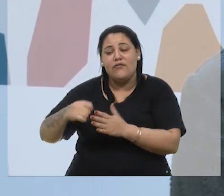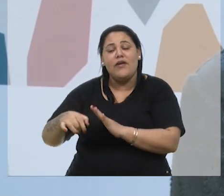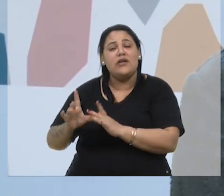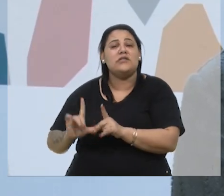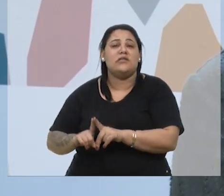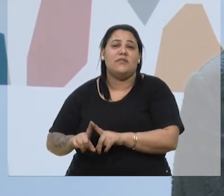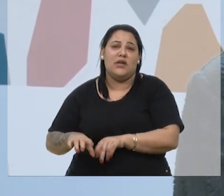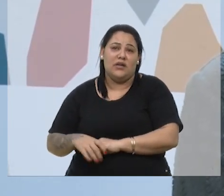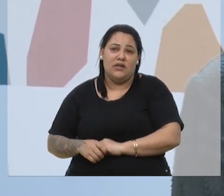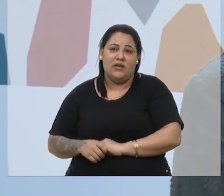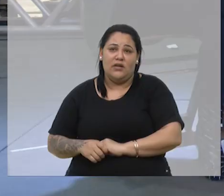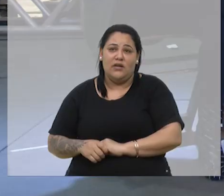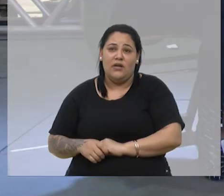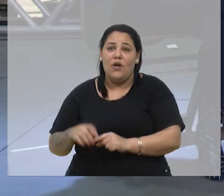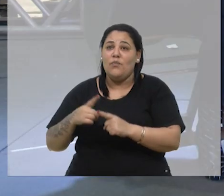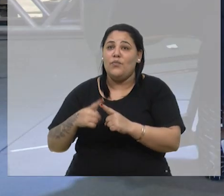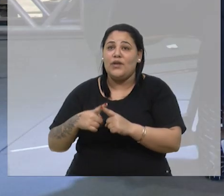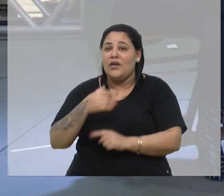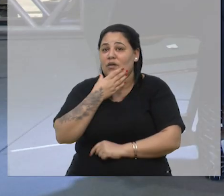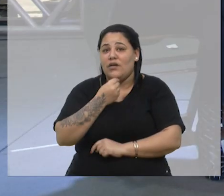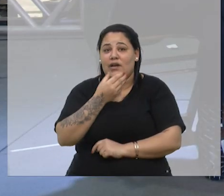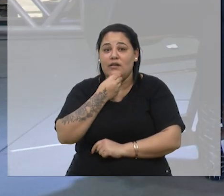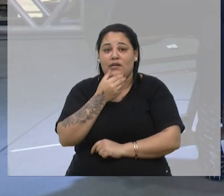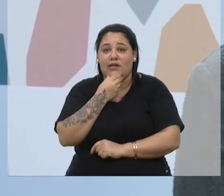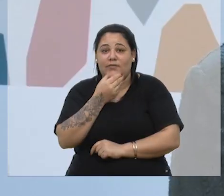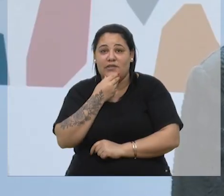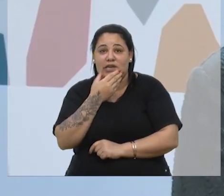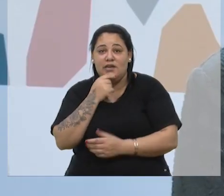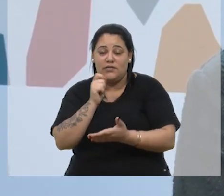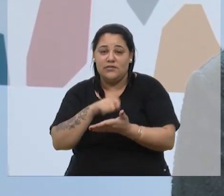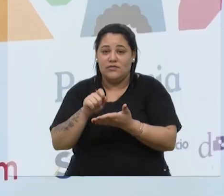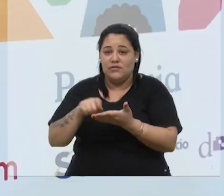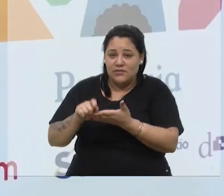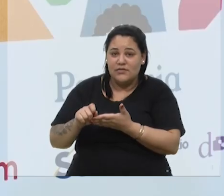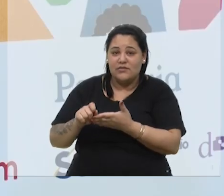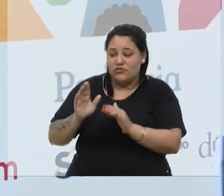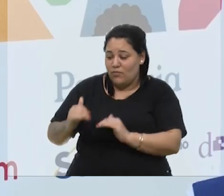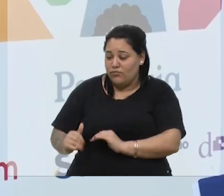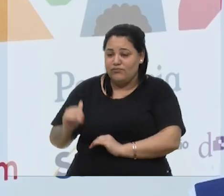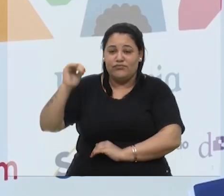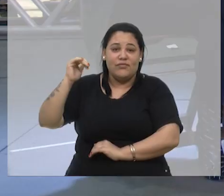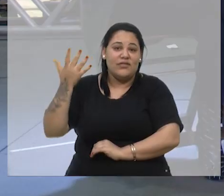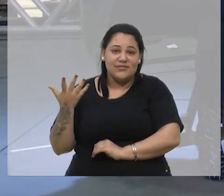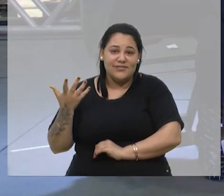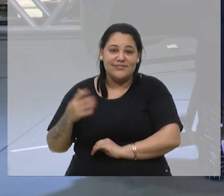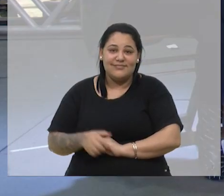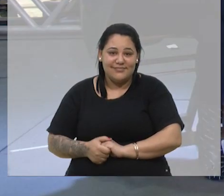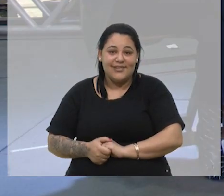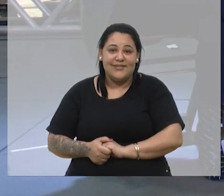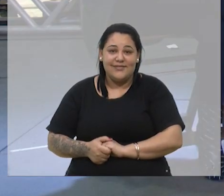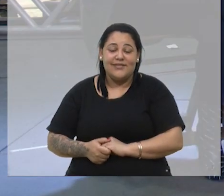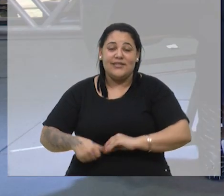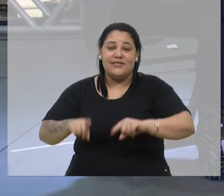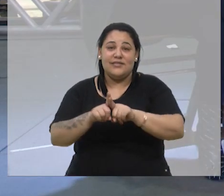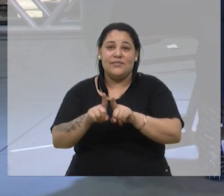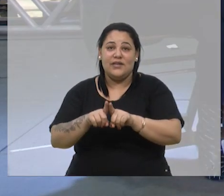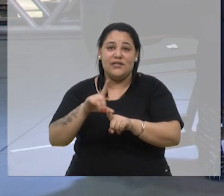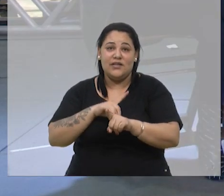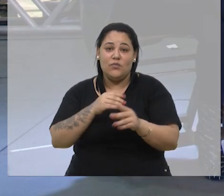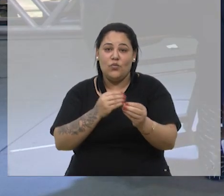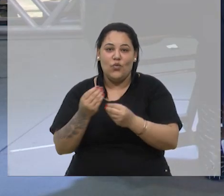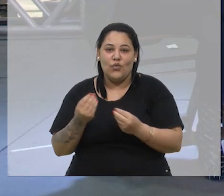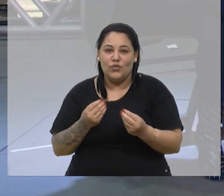naquela semana. E ele estava dançando com uma moça e ele sentia inexplicáveis dores de garganta. Aquela das dores de